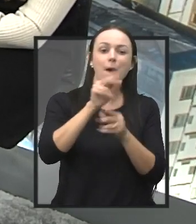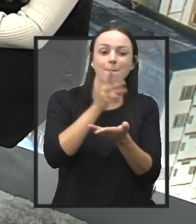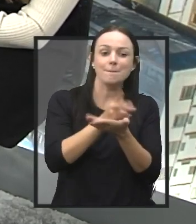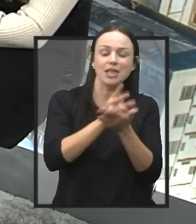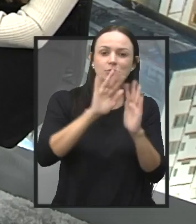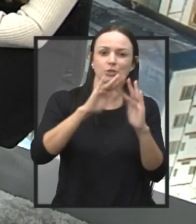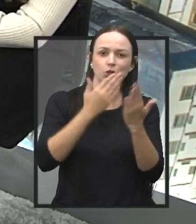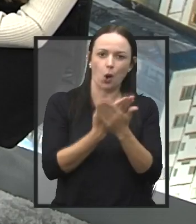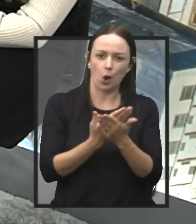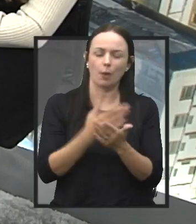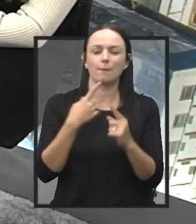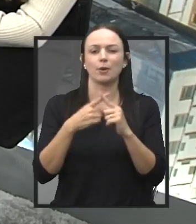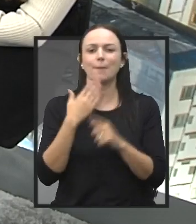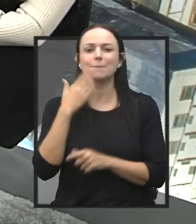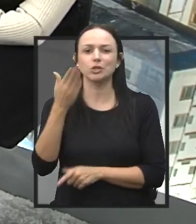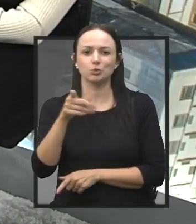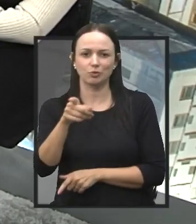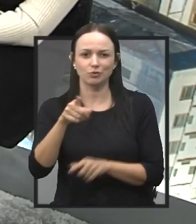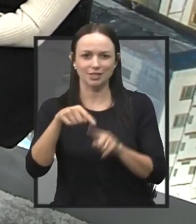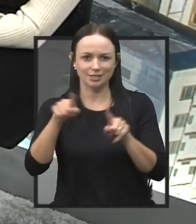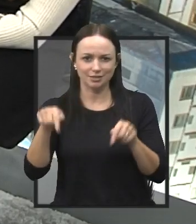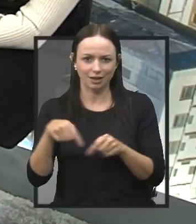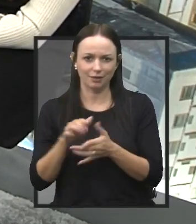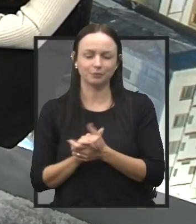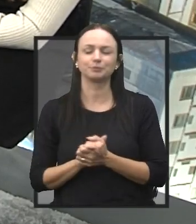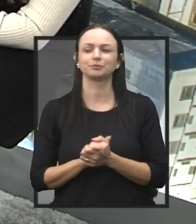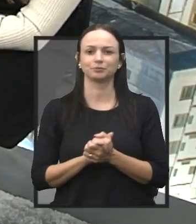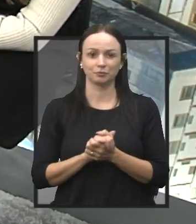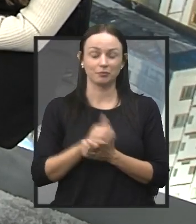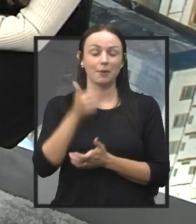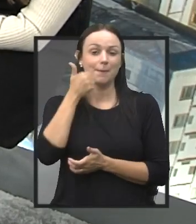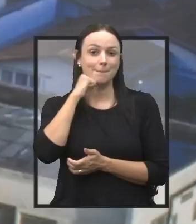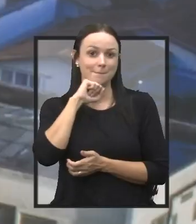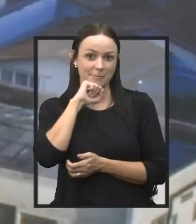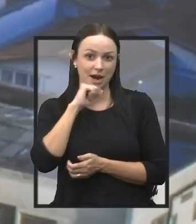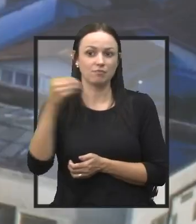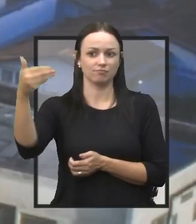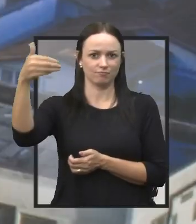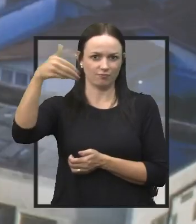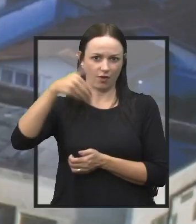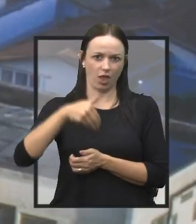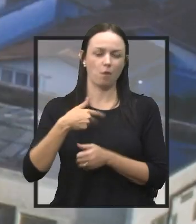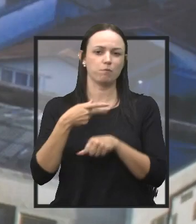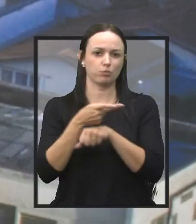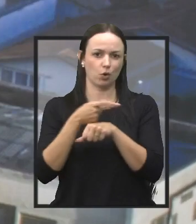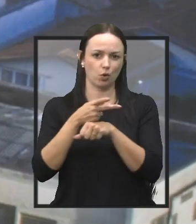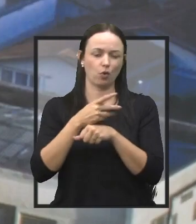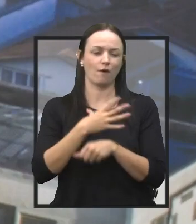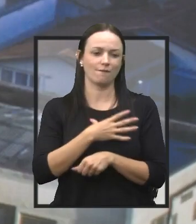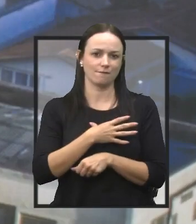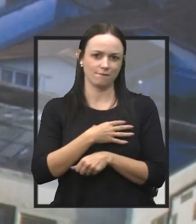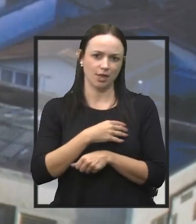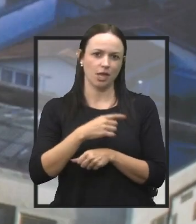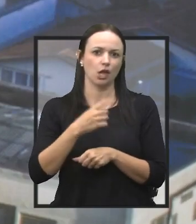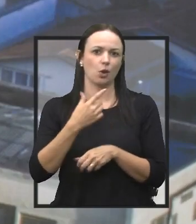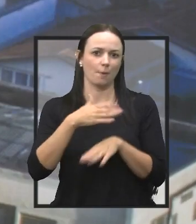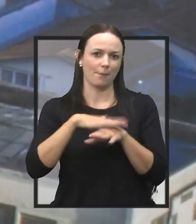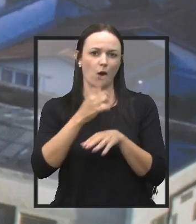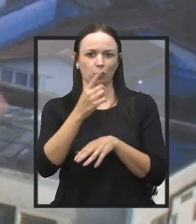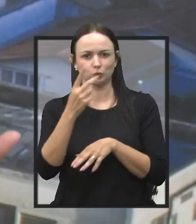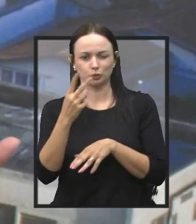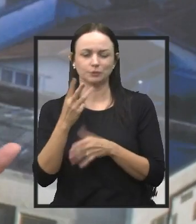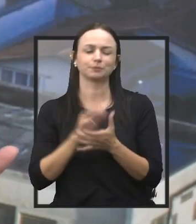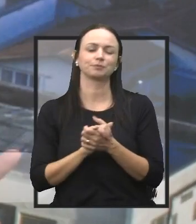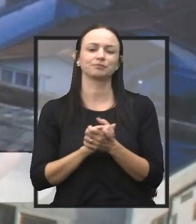ao seu gabinete. Conte-nos mais. Eu fui procurada por mães com mais de um filho, né? E elas